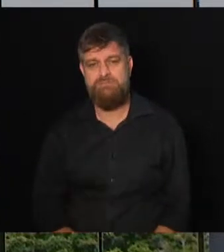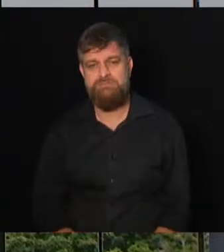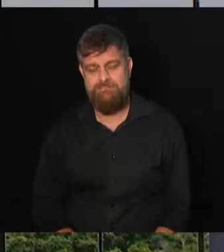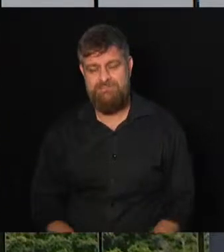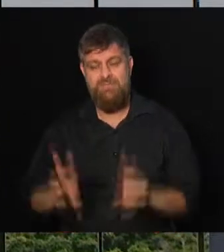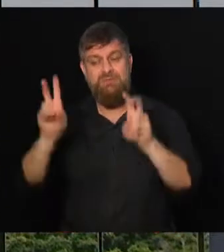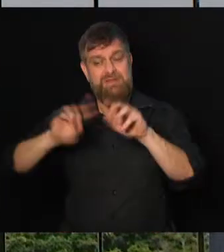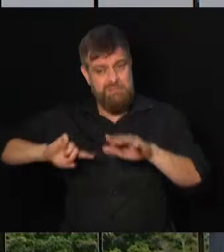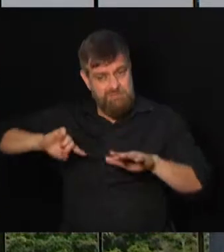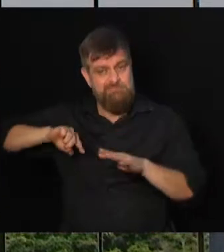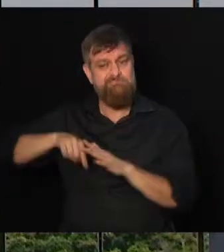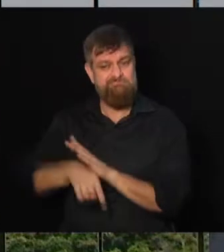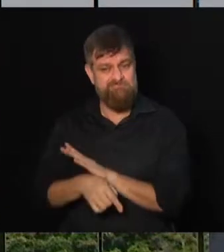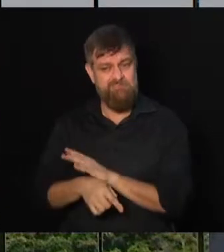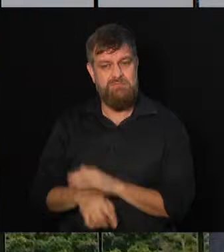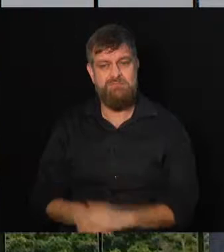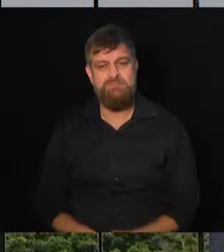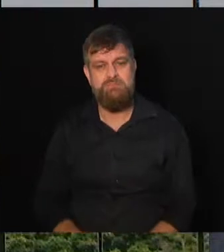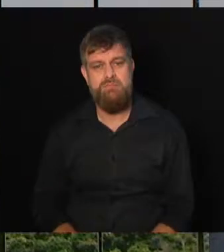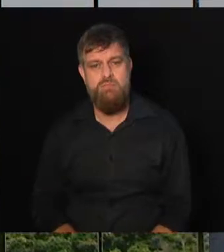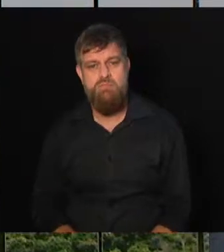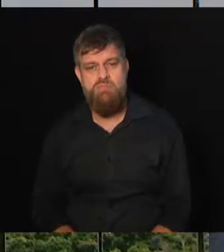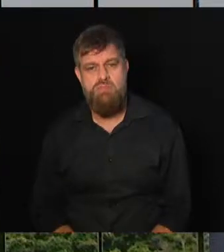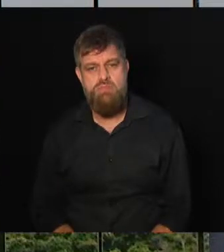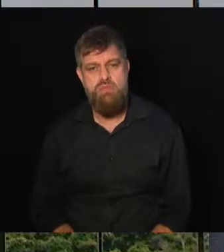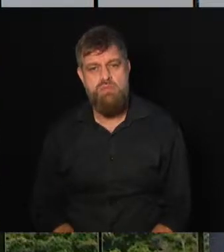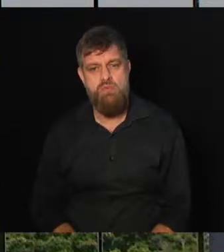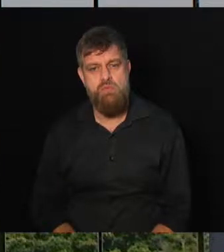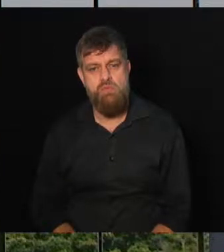profundo do que a senhora falou.